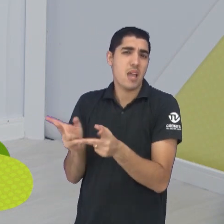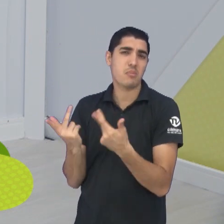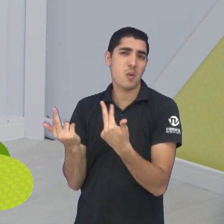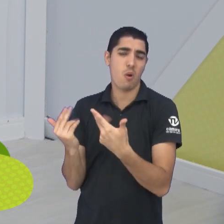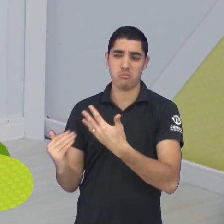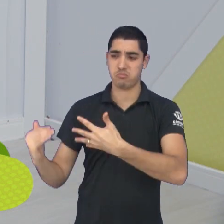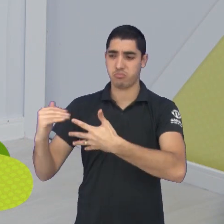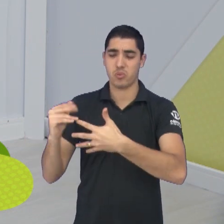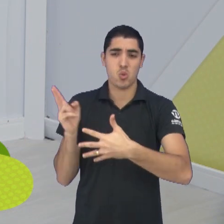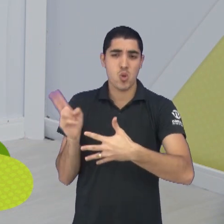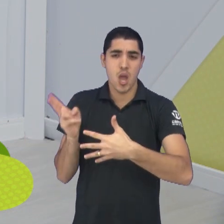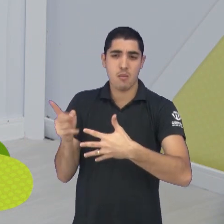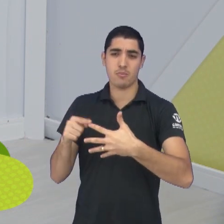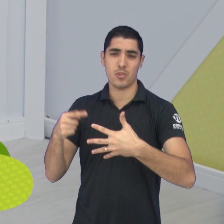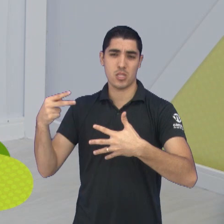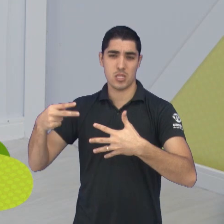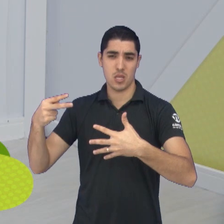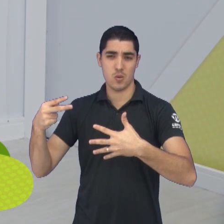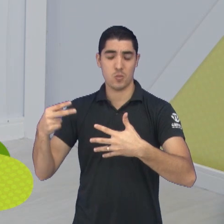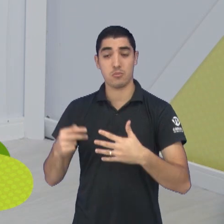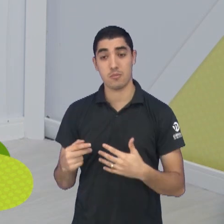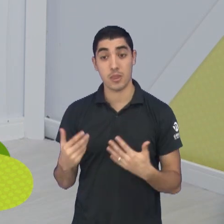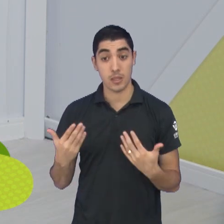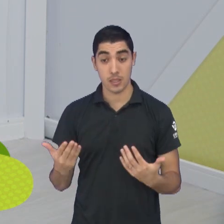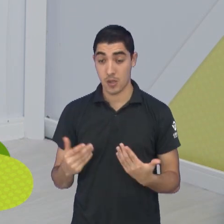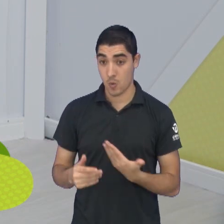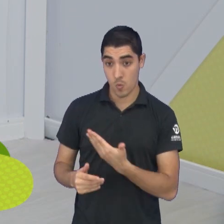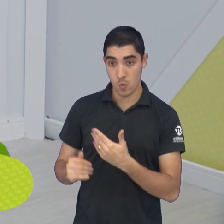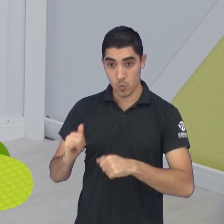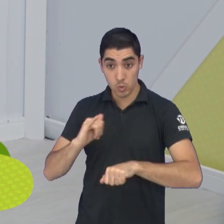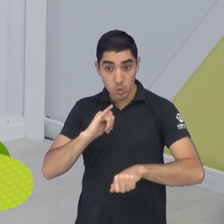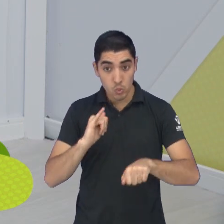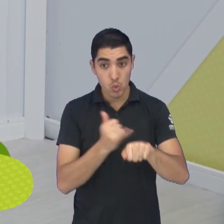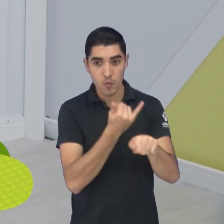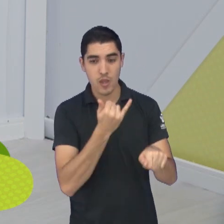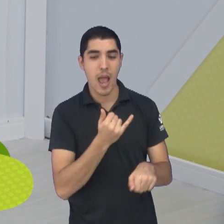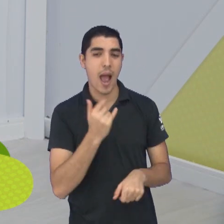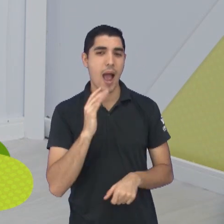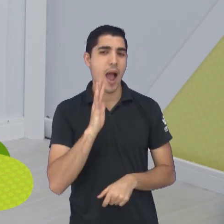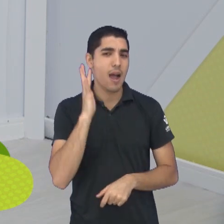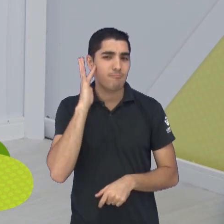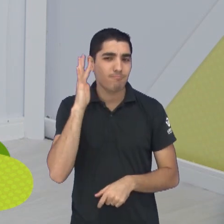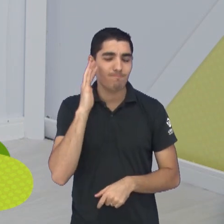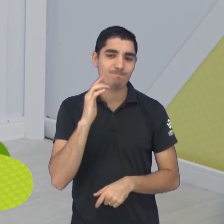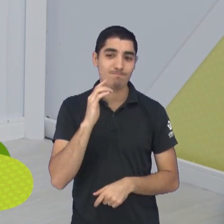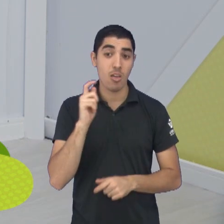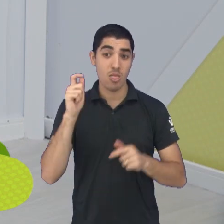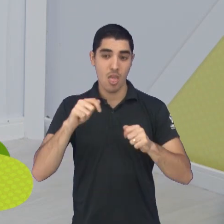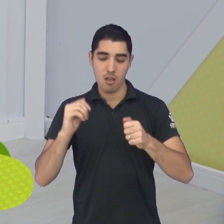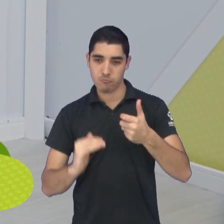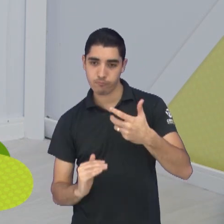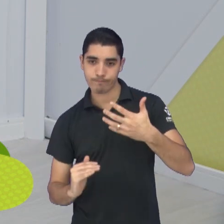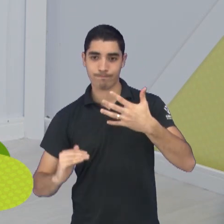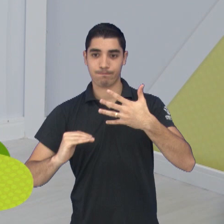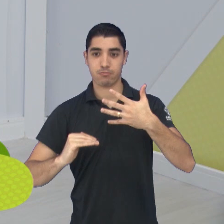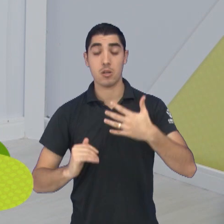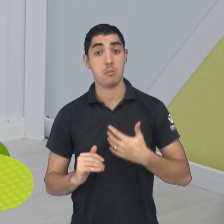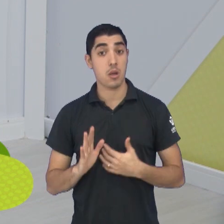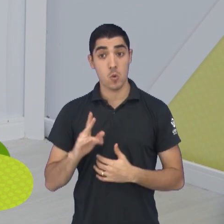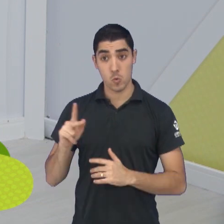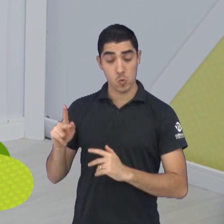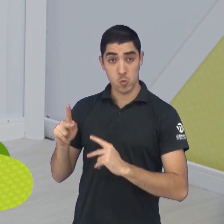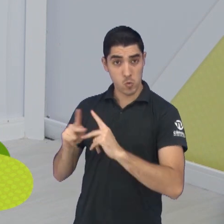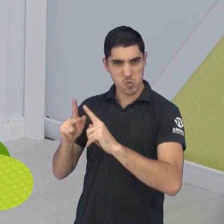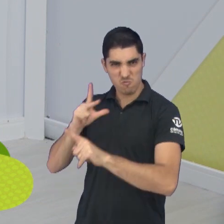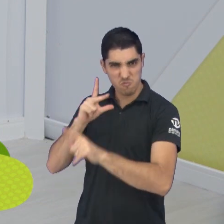ficaria em segundo, independente do resultado. Para a equipe do Joinville, ainda valia alguma coisa, dar uma subidinha ali na tabela. Mas não, São José passou o trator.